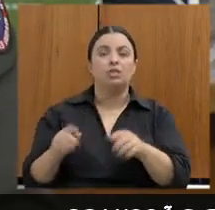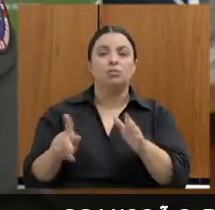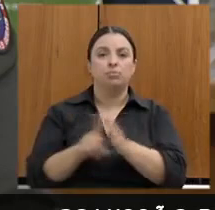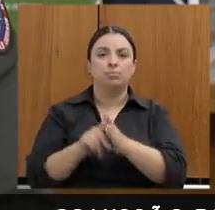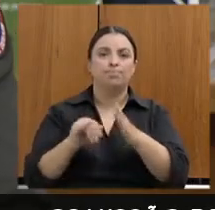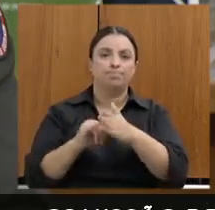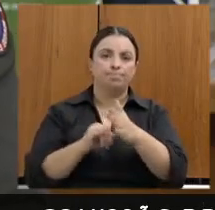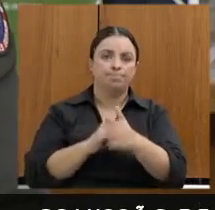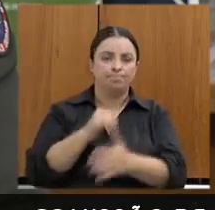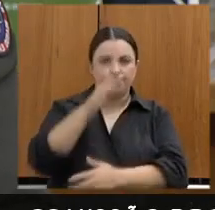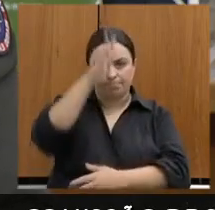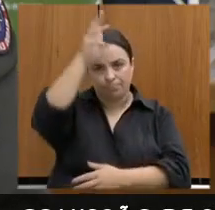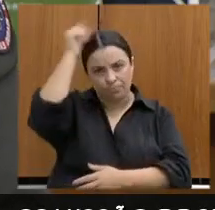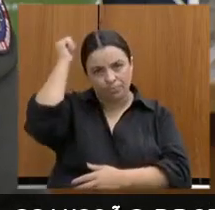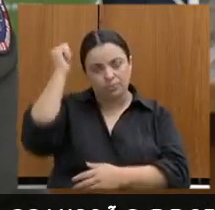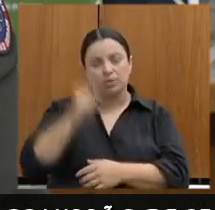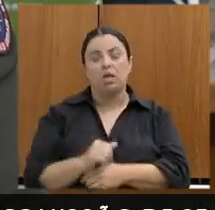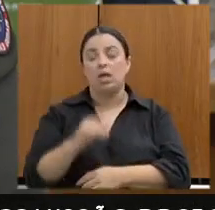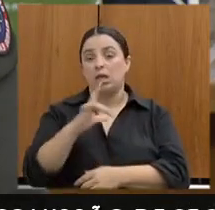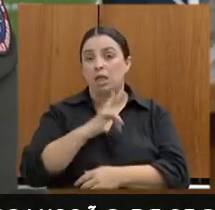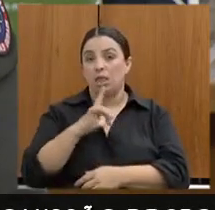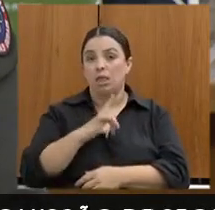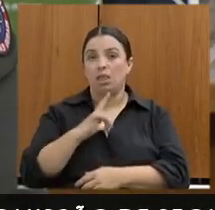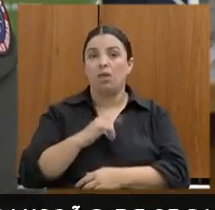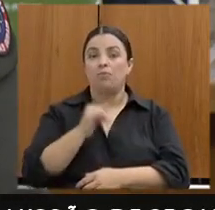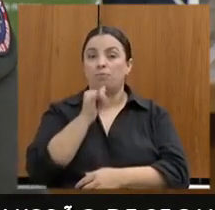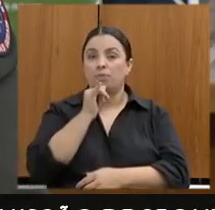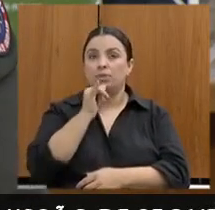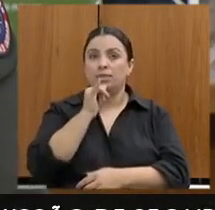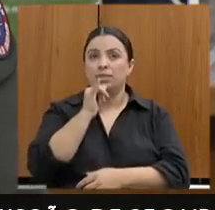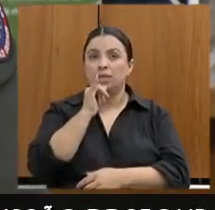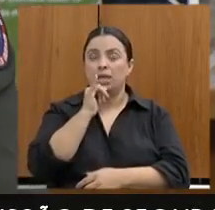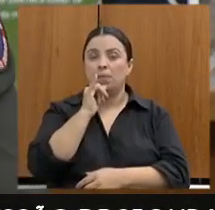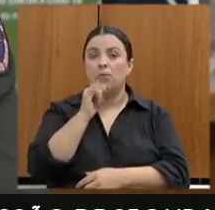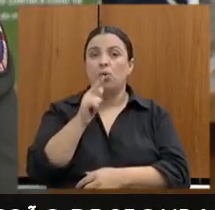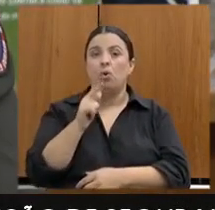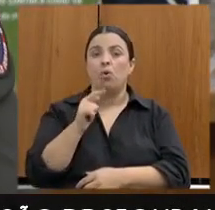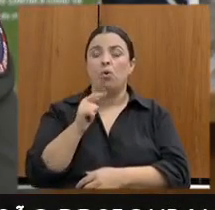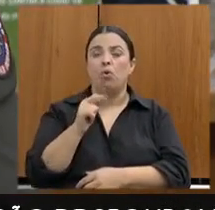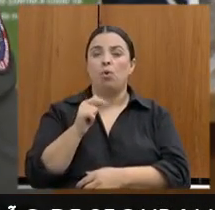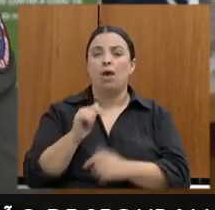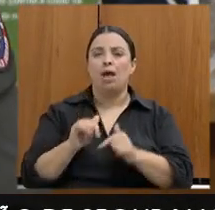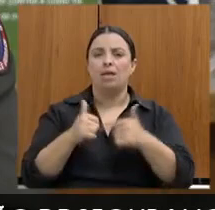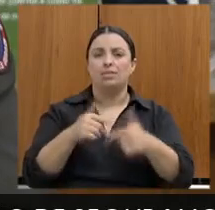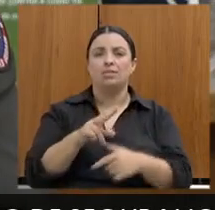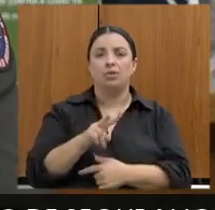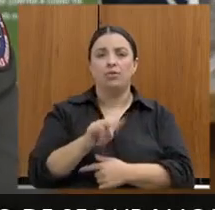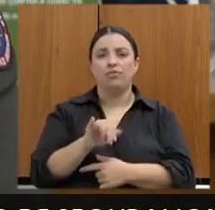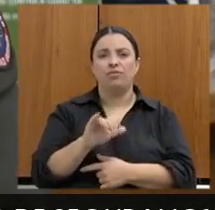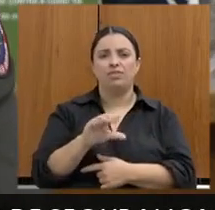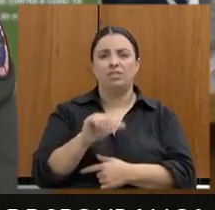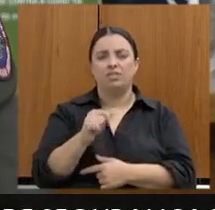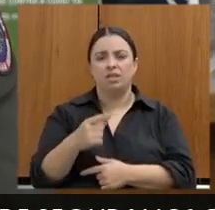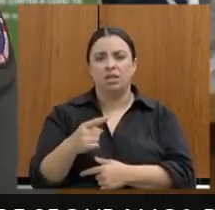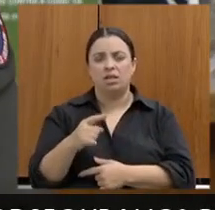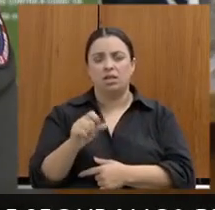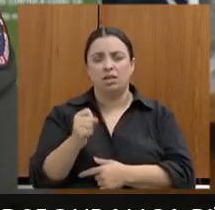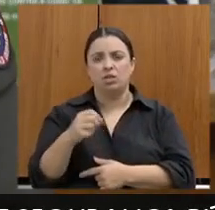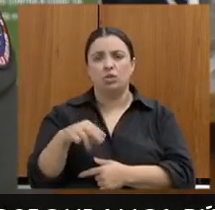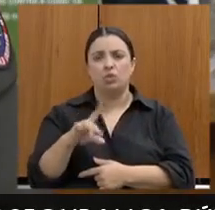nós tivemos aí por exemplo a paralisação temporária da operação visando segurança da Tropa